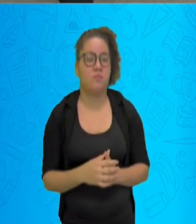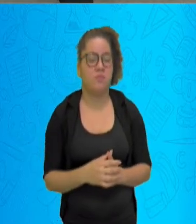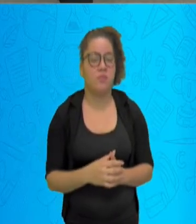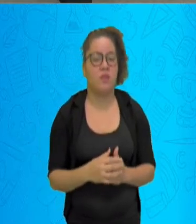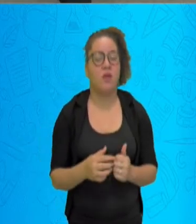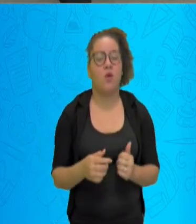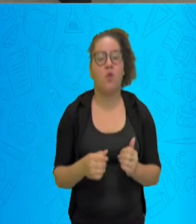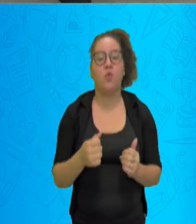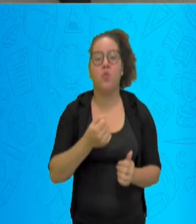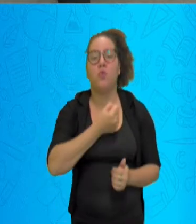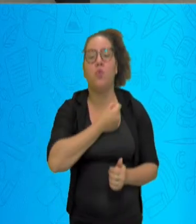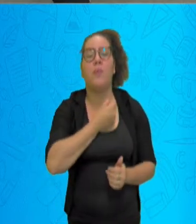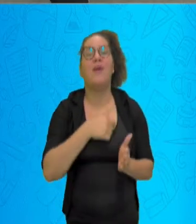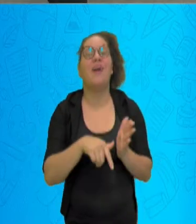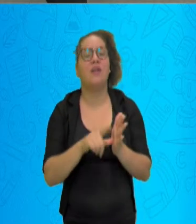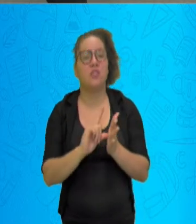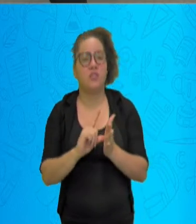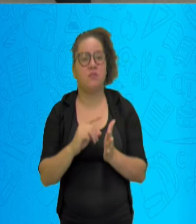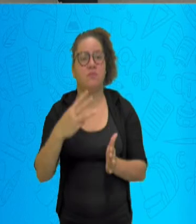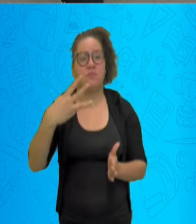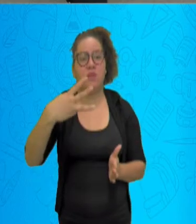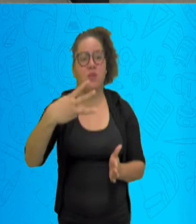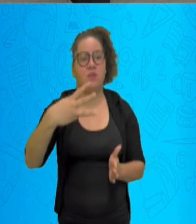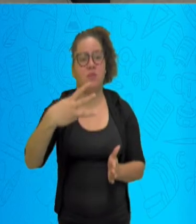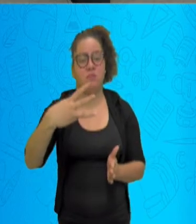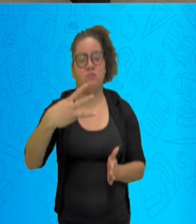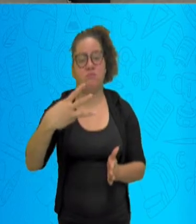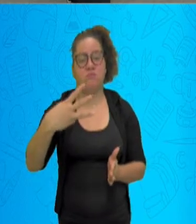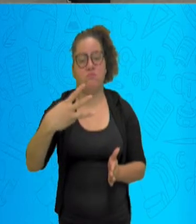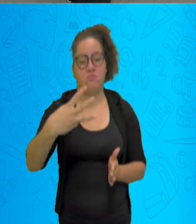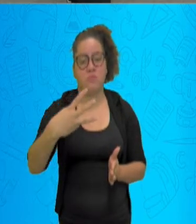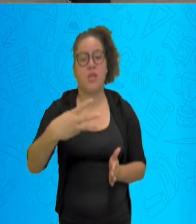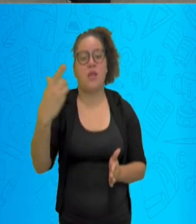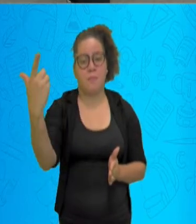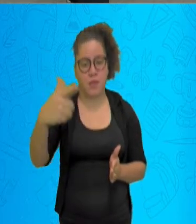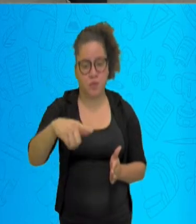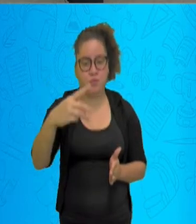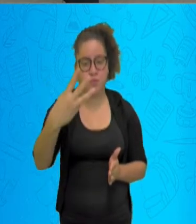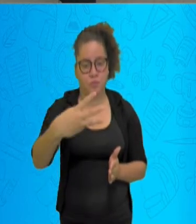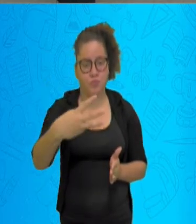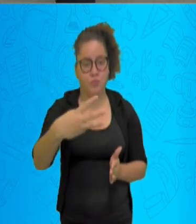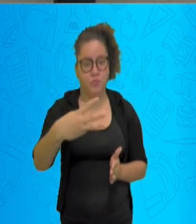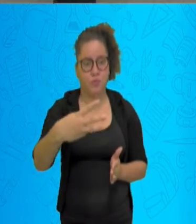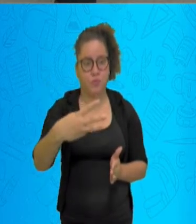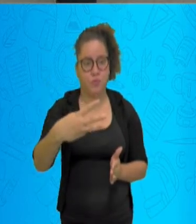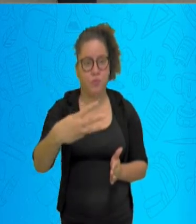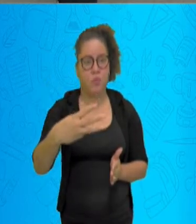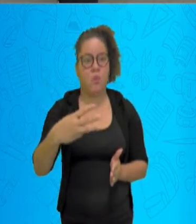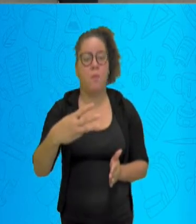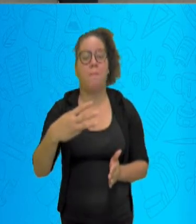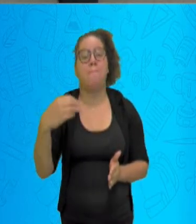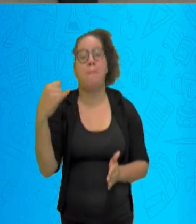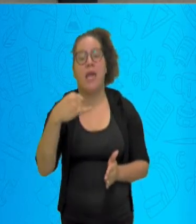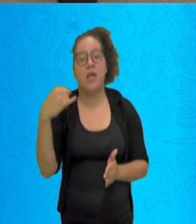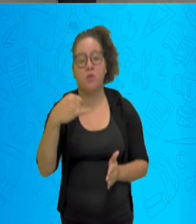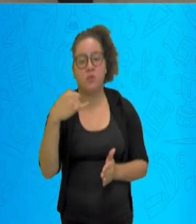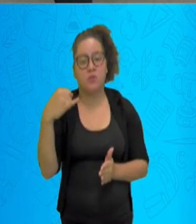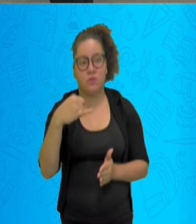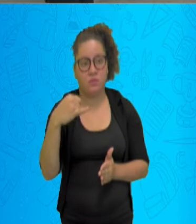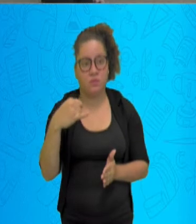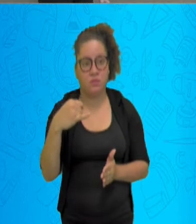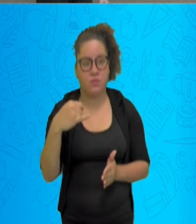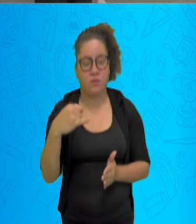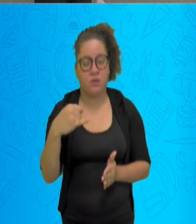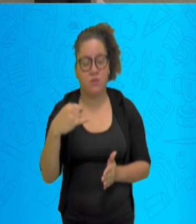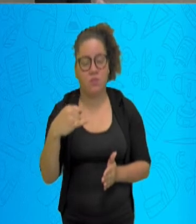um número antes, ó. 3, vou repetir, o 3, menos,